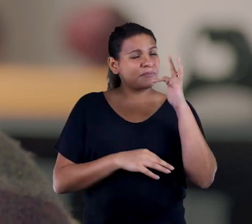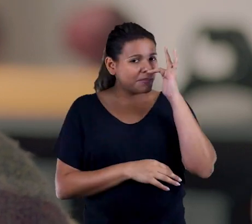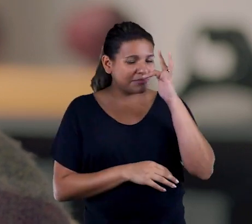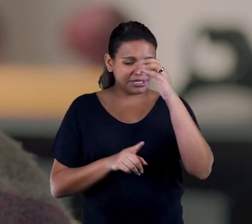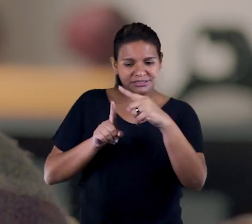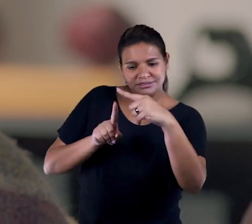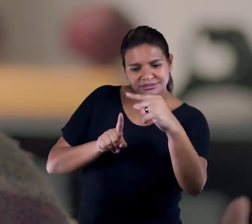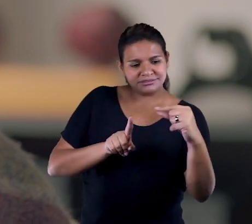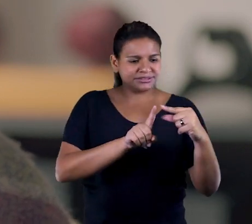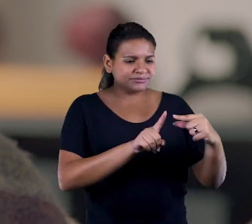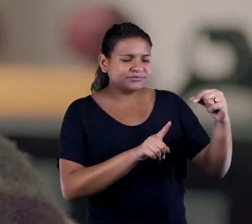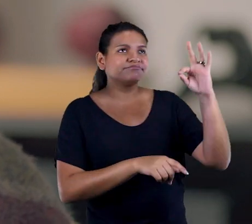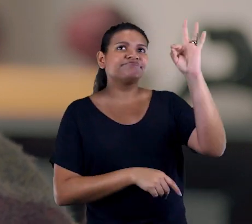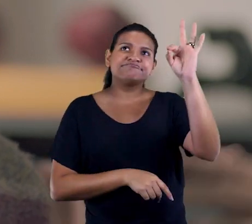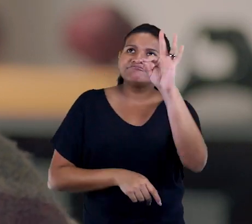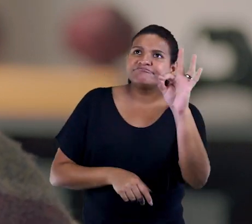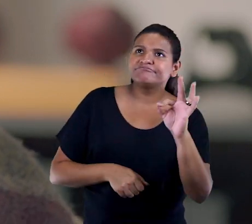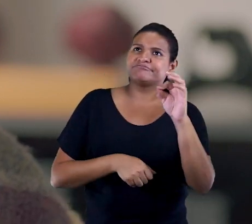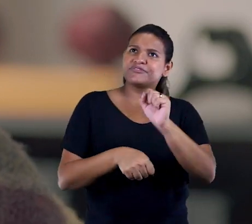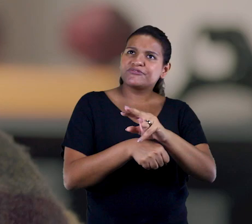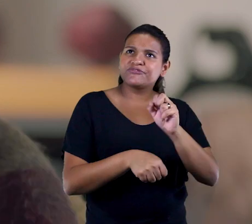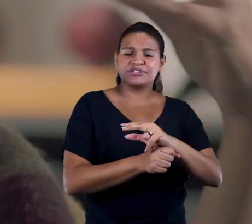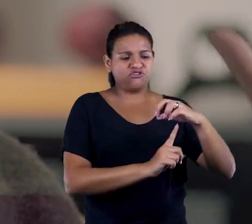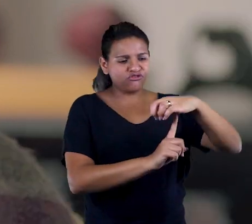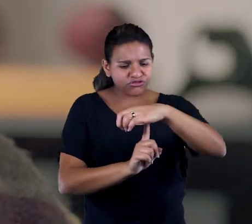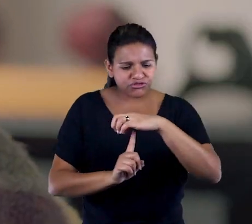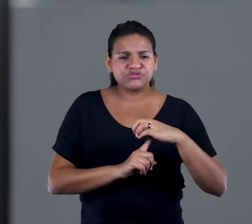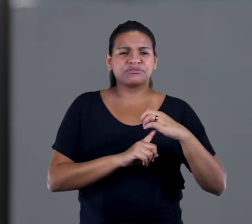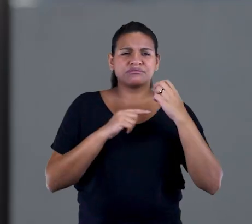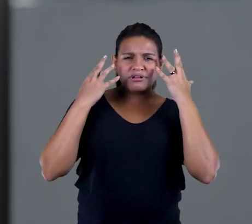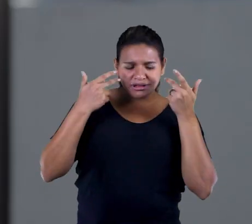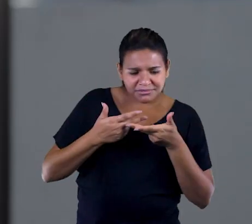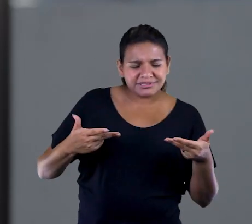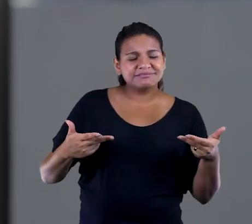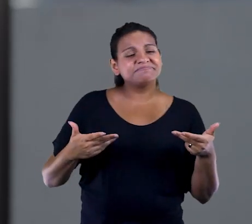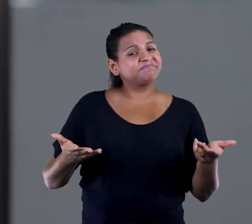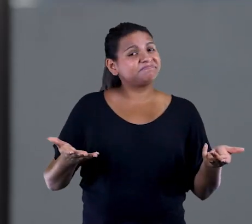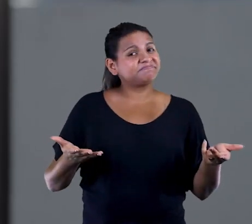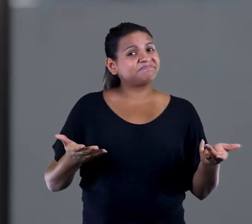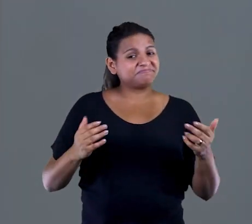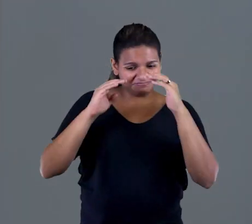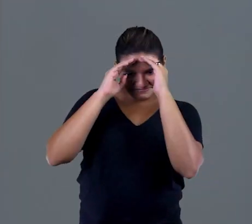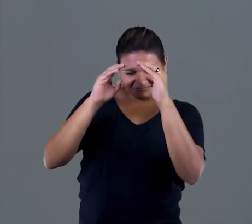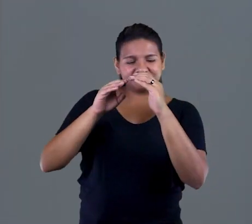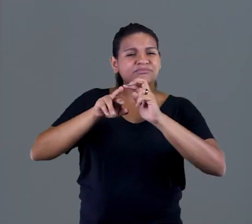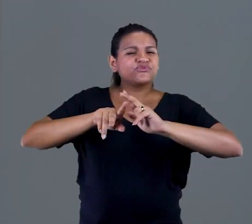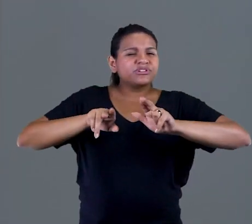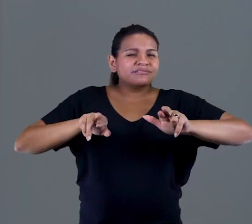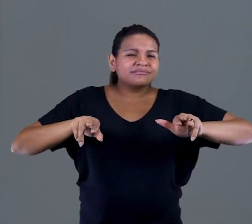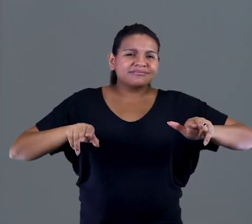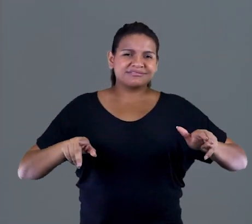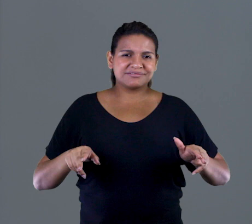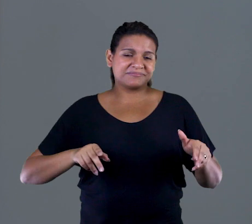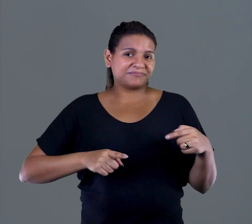por árvores, por plantas, por insetos, por fungos, por germes, por vírus. Traz também o respeito à